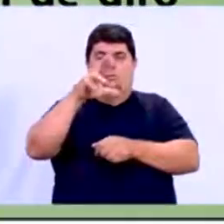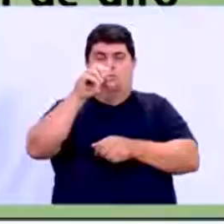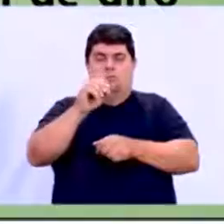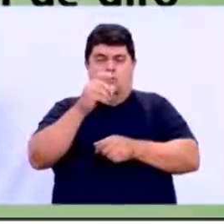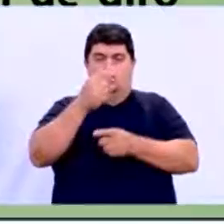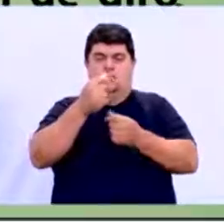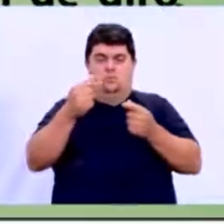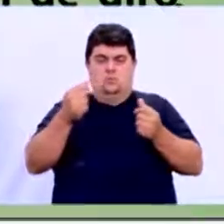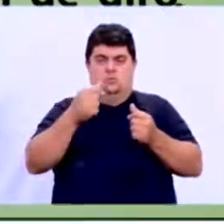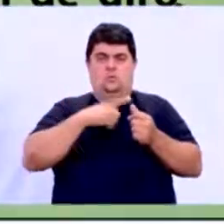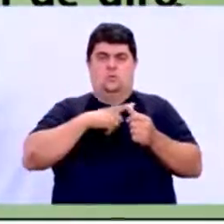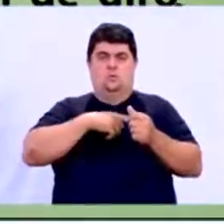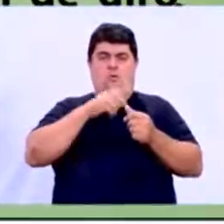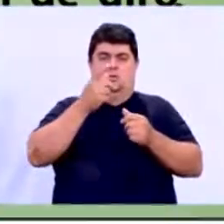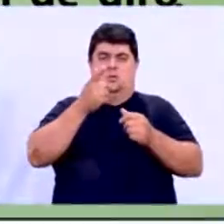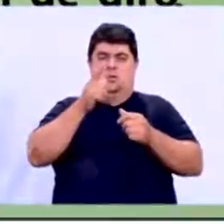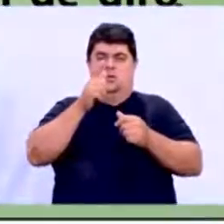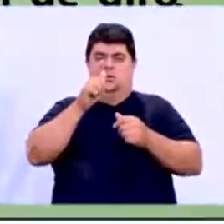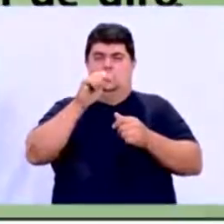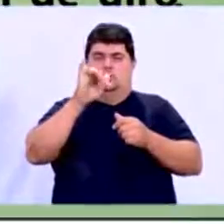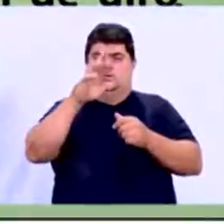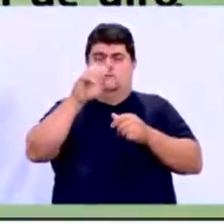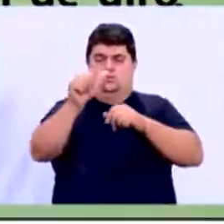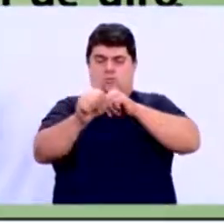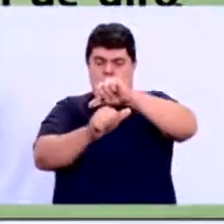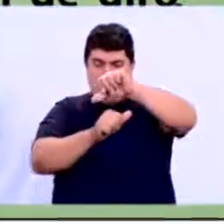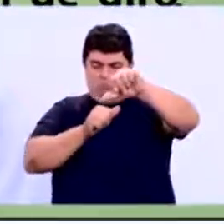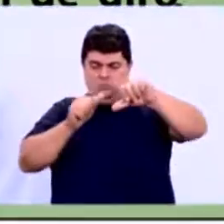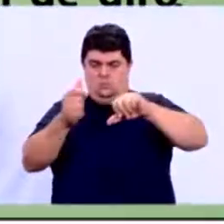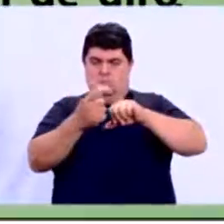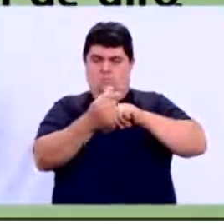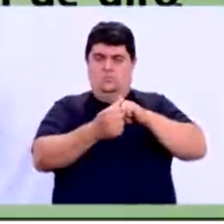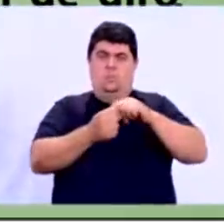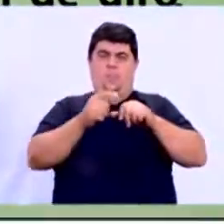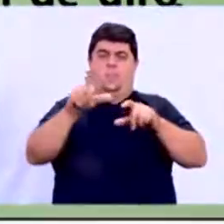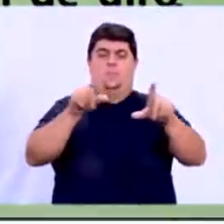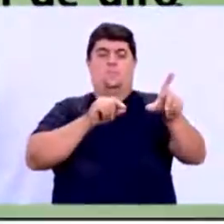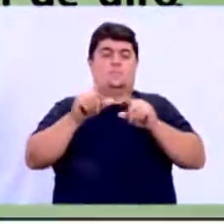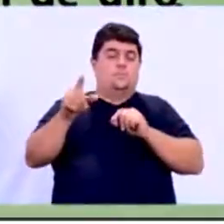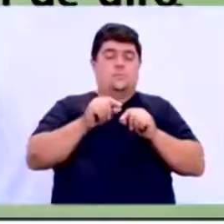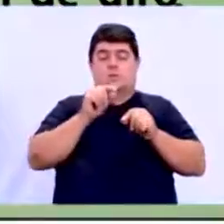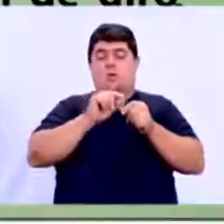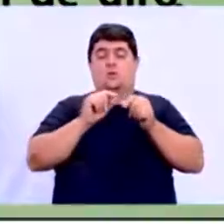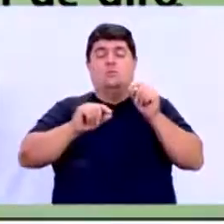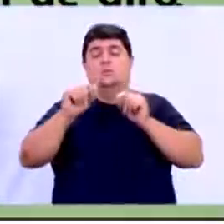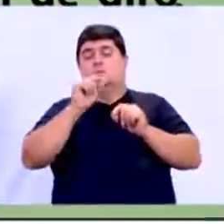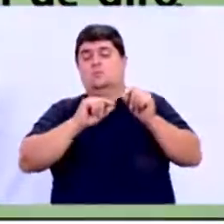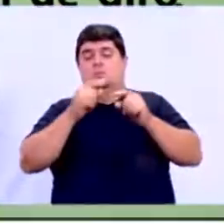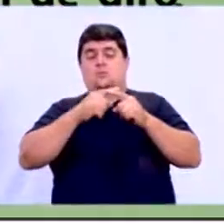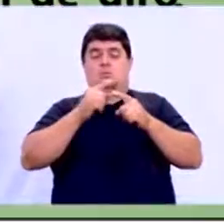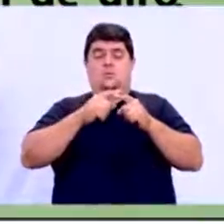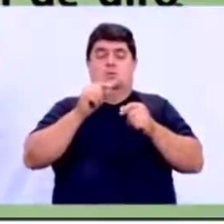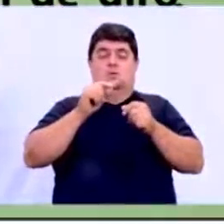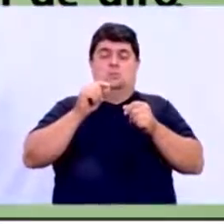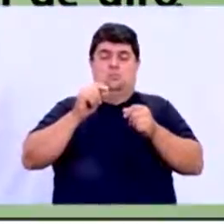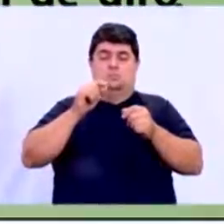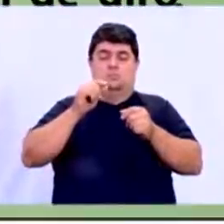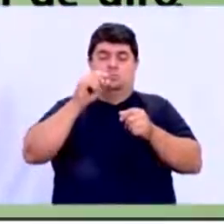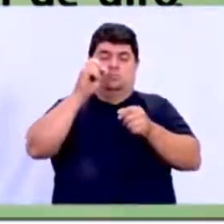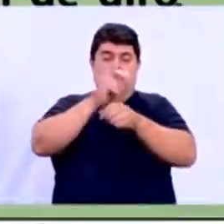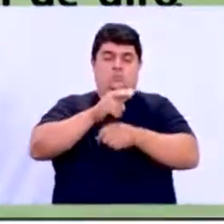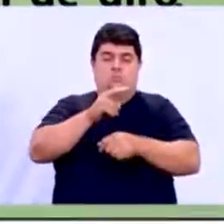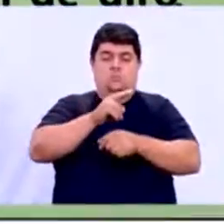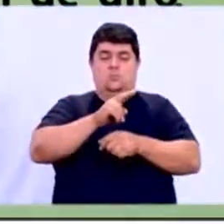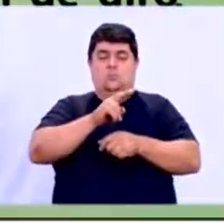no capital de giro, para a tomada de decisões quanto a investimentos, né? O